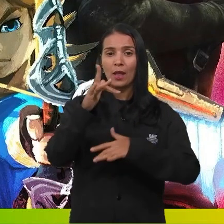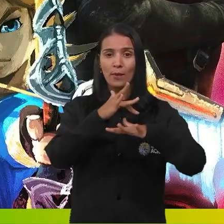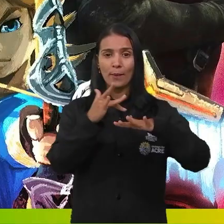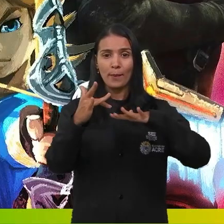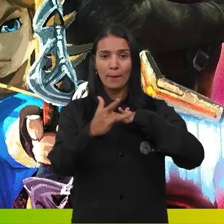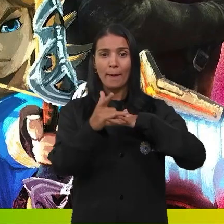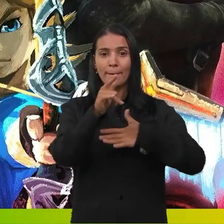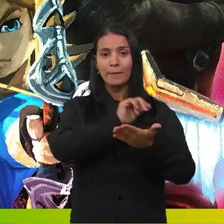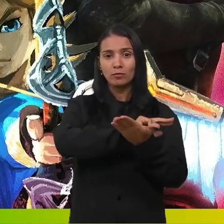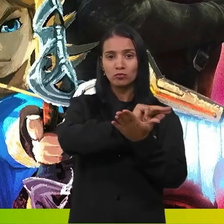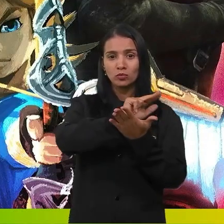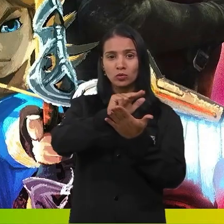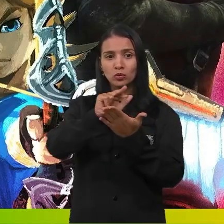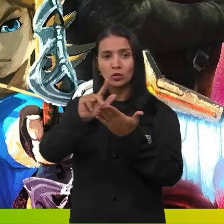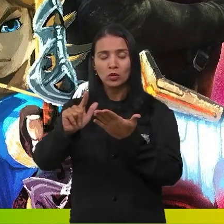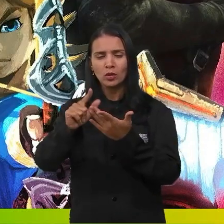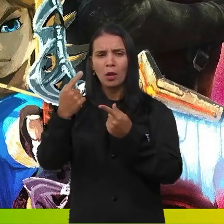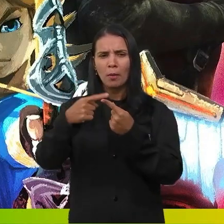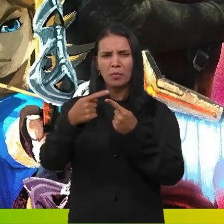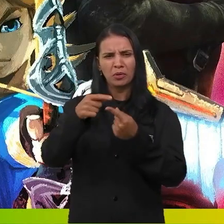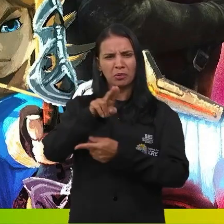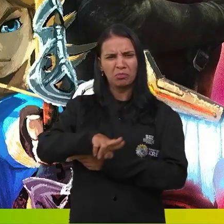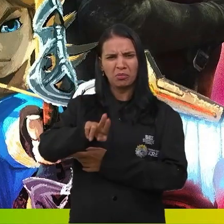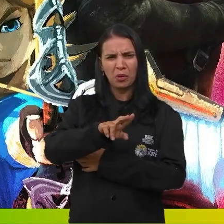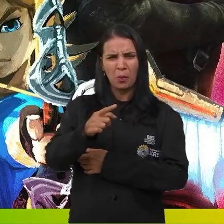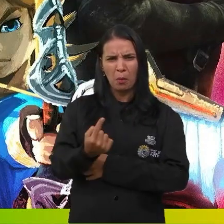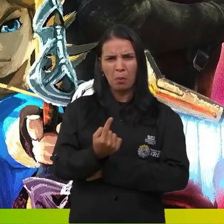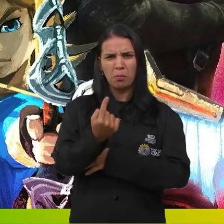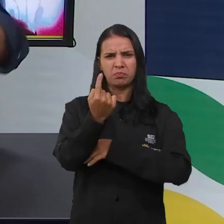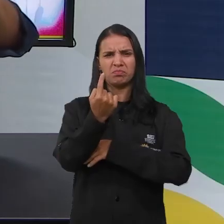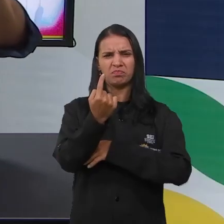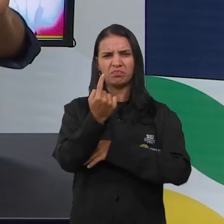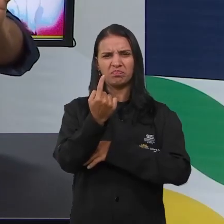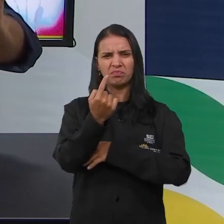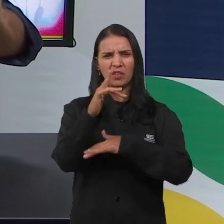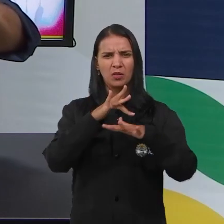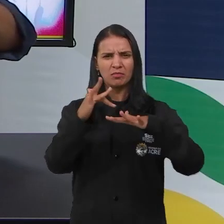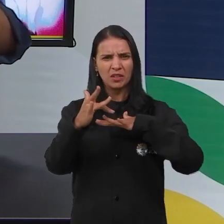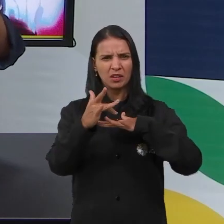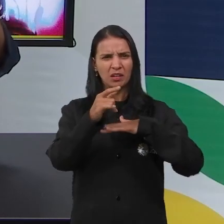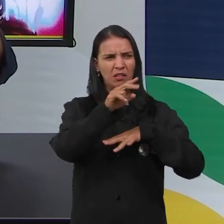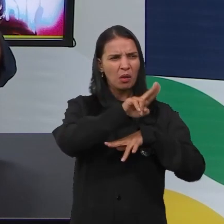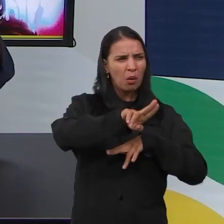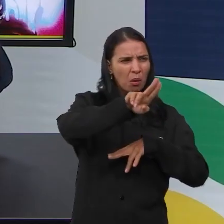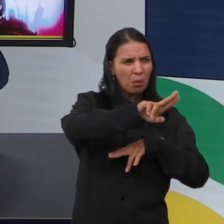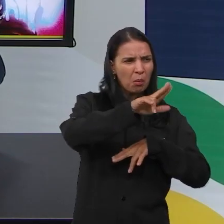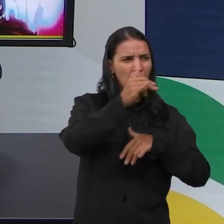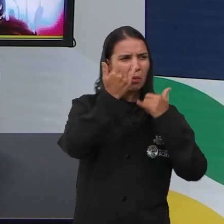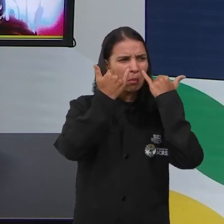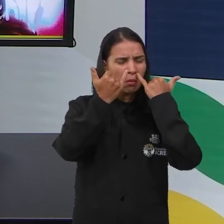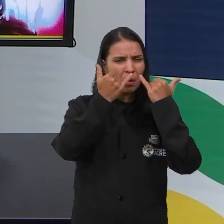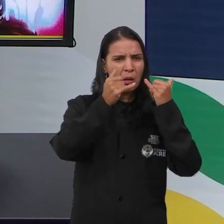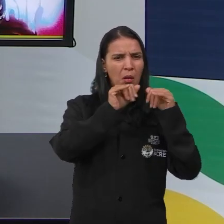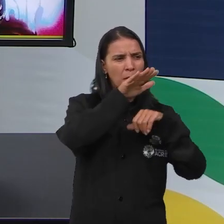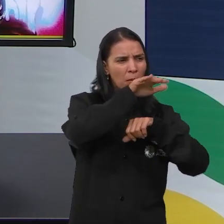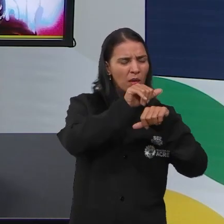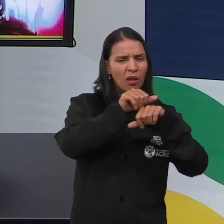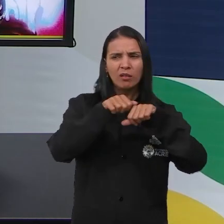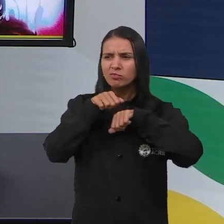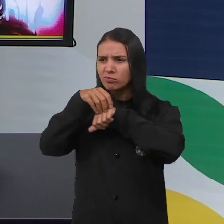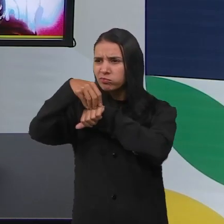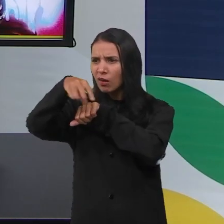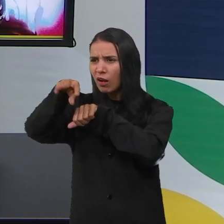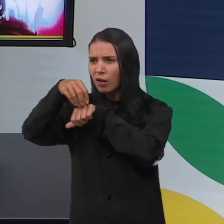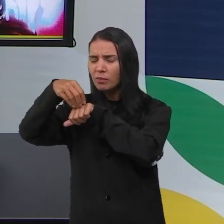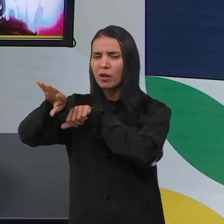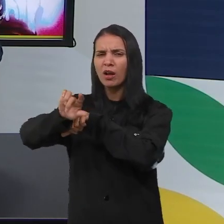meio para contar a história. Transmídia, eu pego um meio ali, a informação, eu vou repassar ele de uma